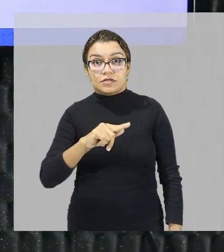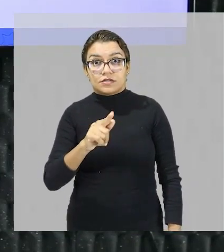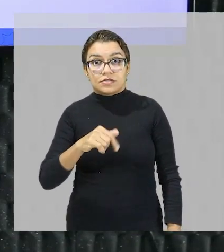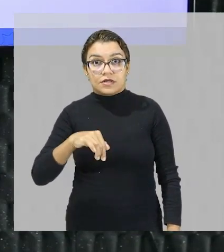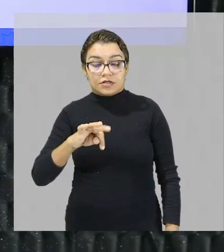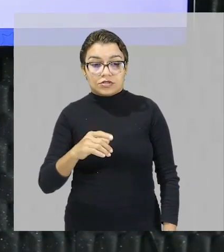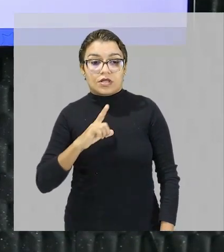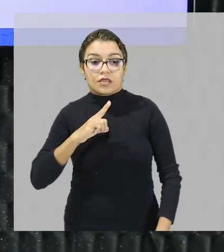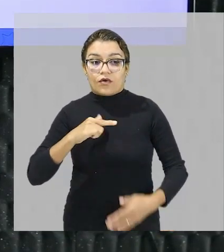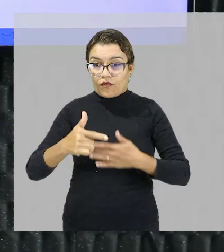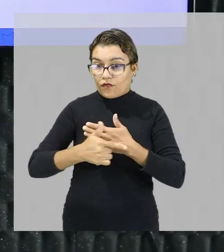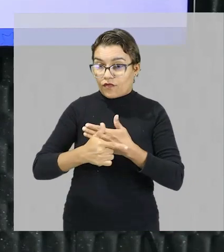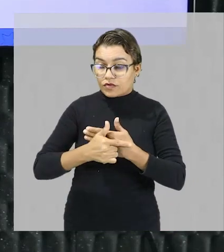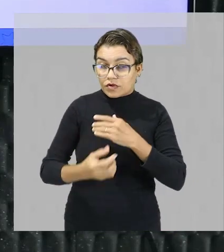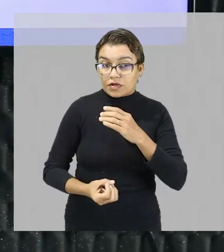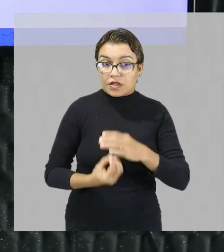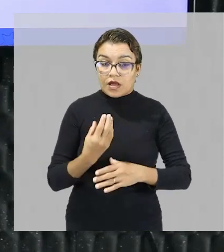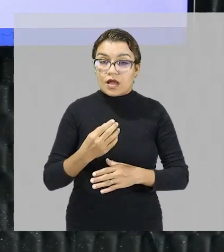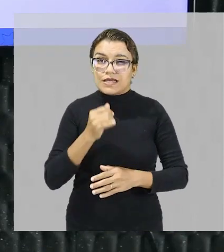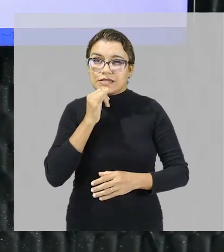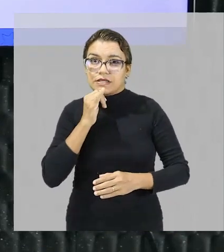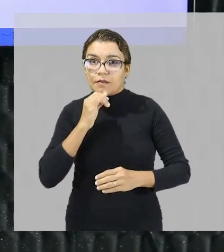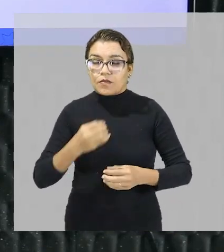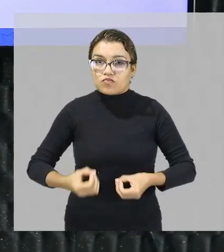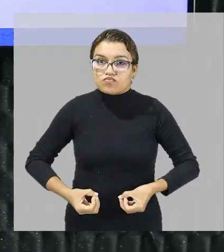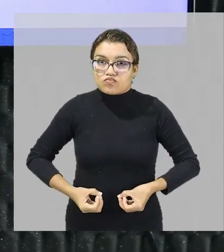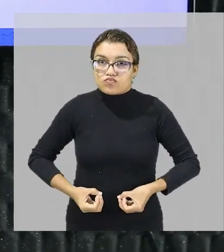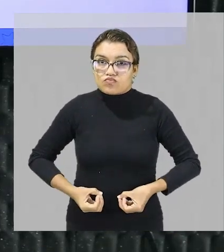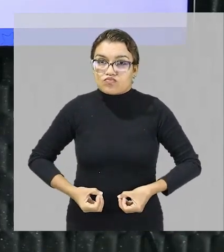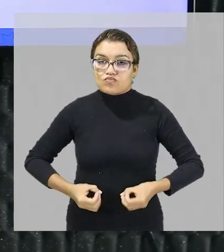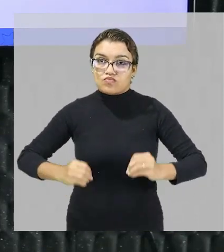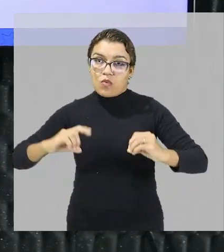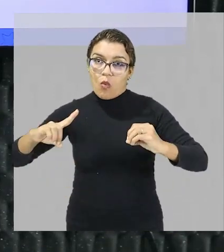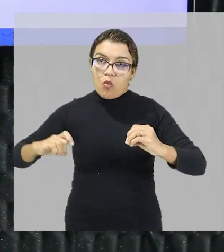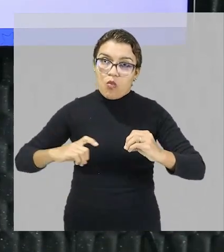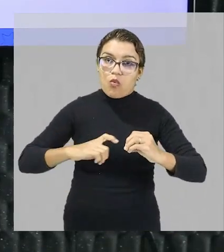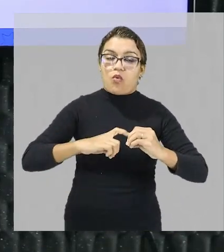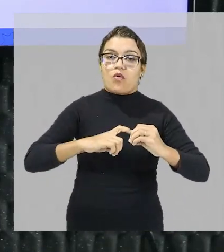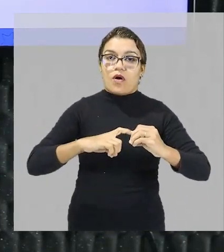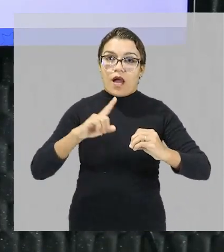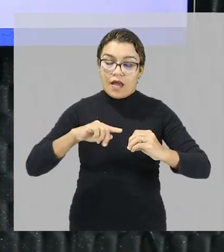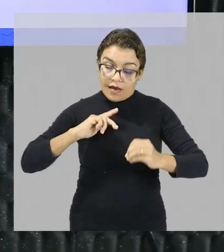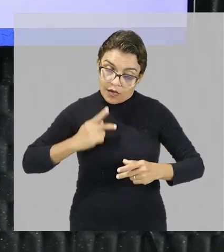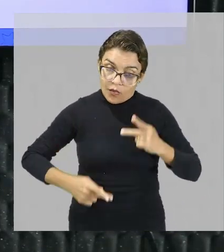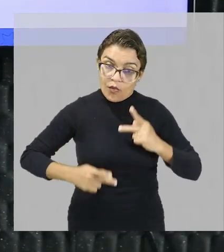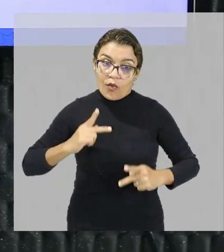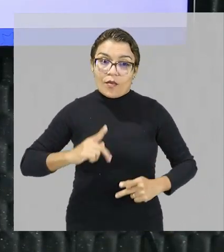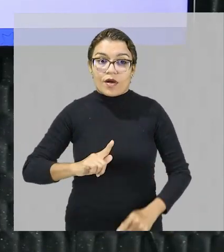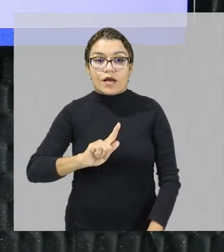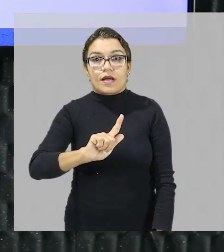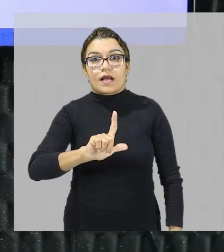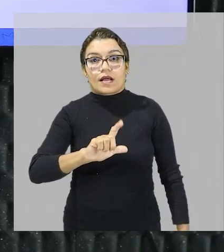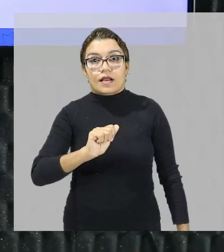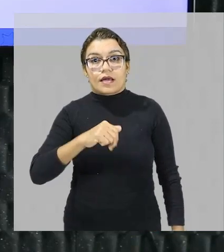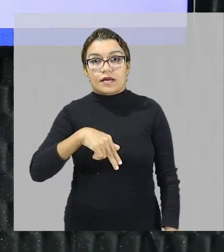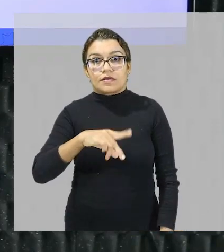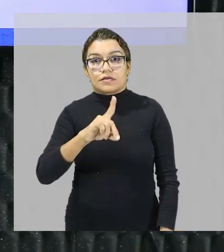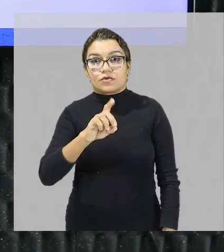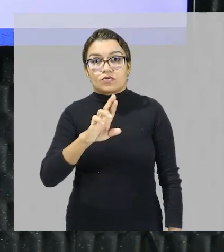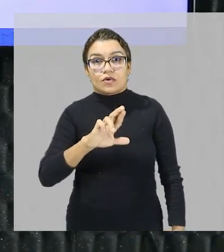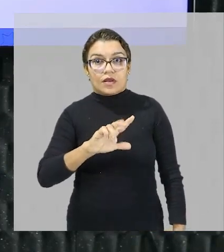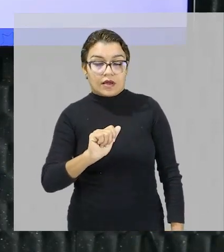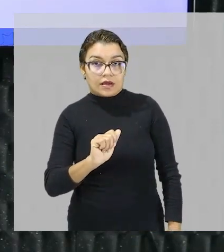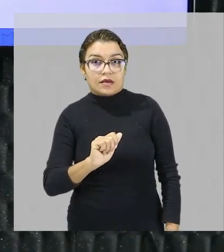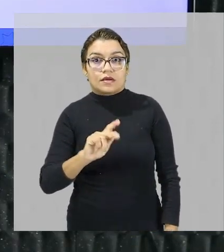função aqui, pessoal, de promover a ovulação. É um hormônio produzido pela glândula hipófise, tá?